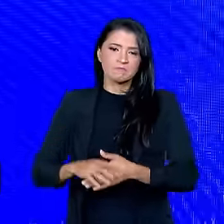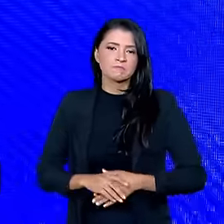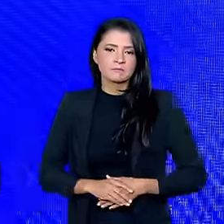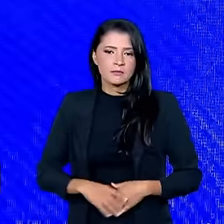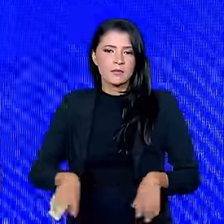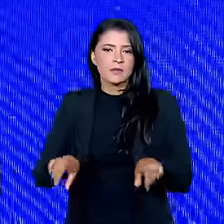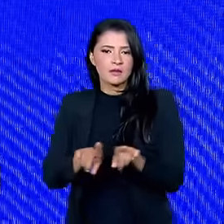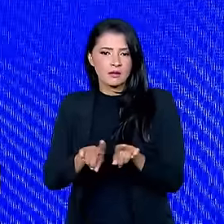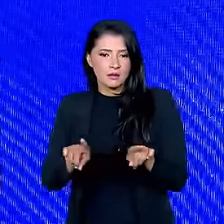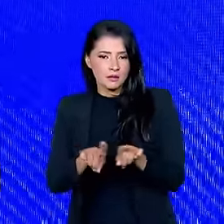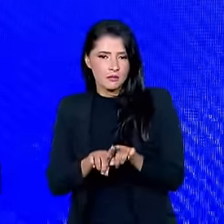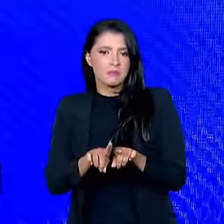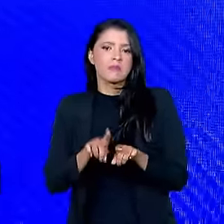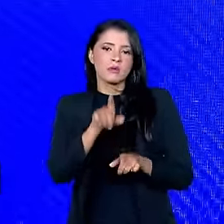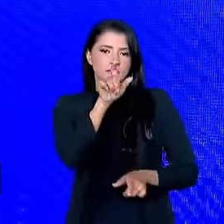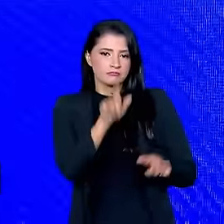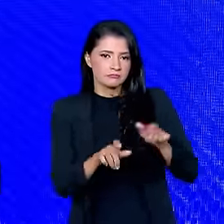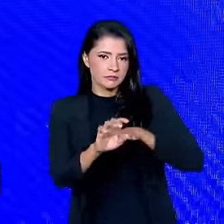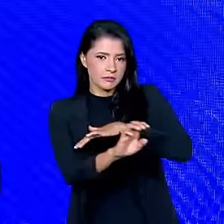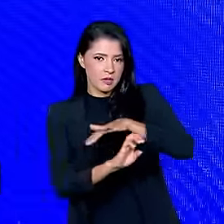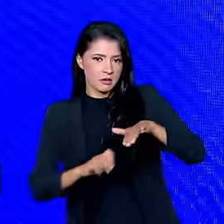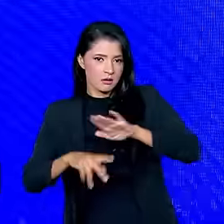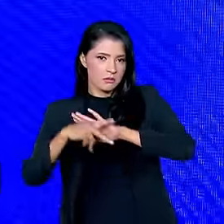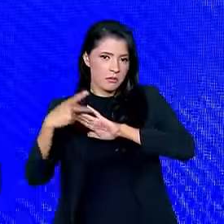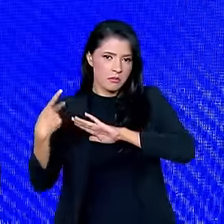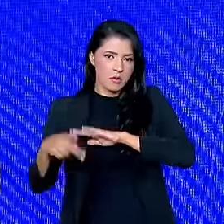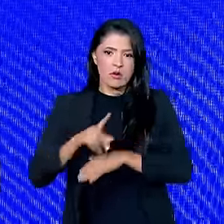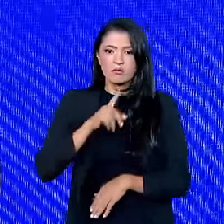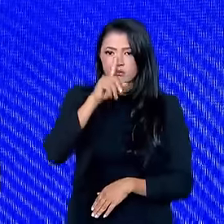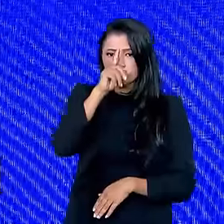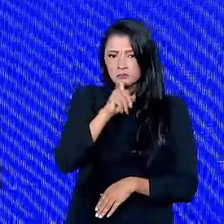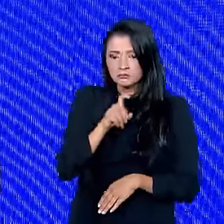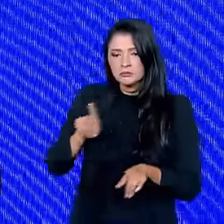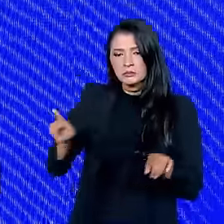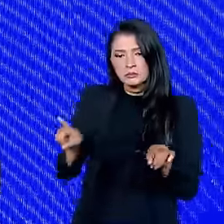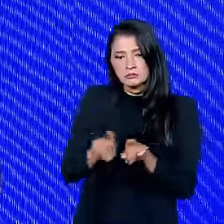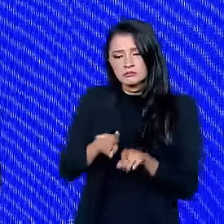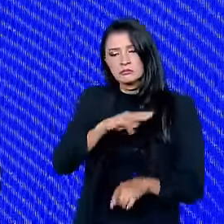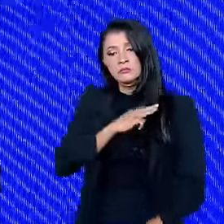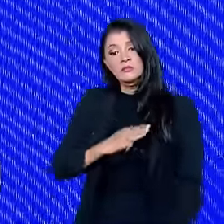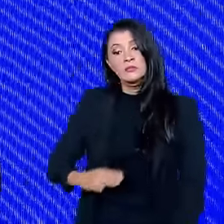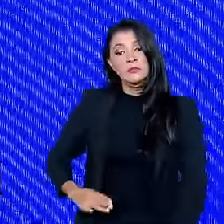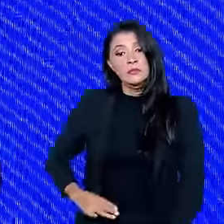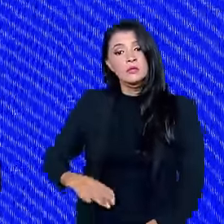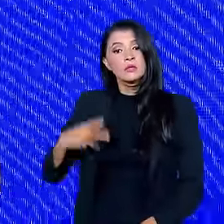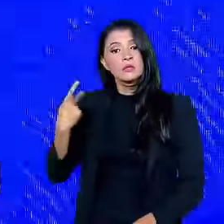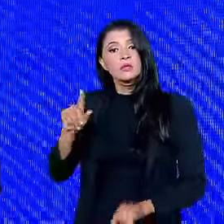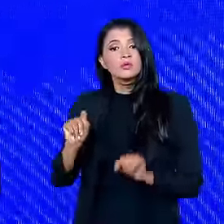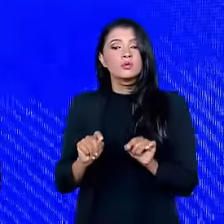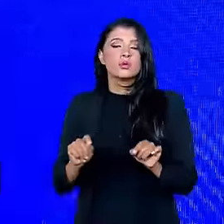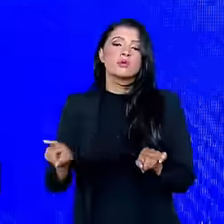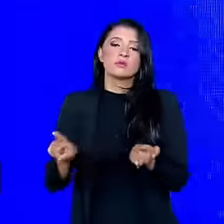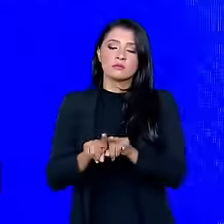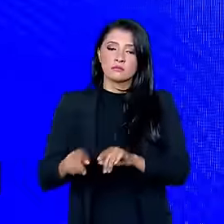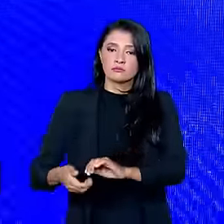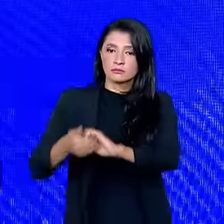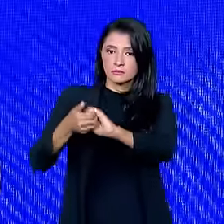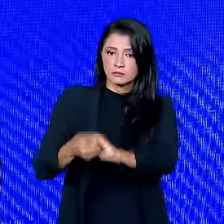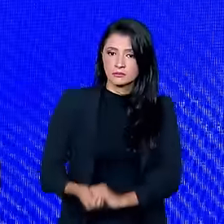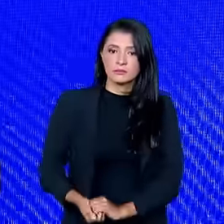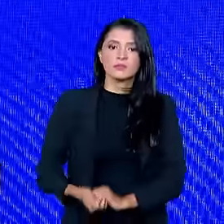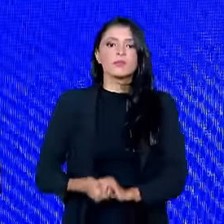Quero cumprimentar os empresários do Catar. Quero cumprimentar os ministros. E quero cumprimentar os